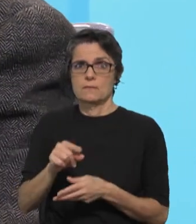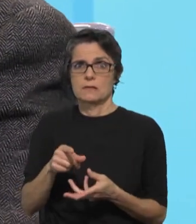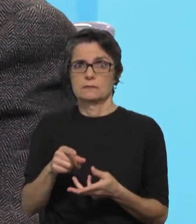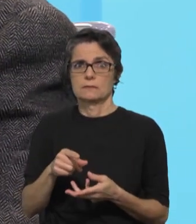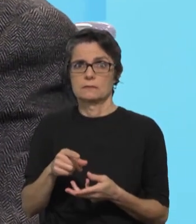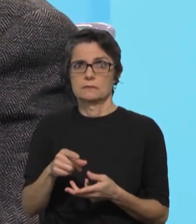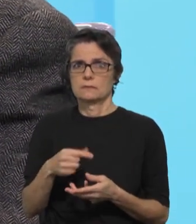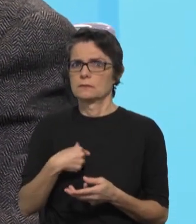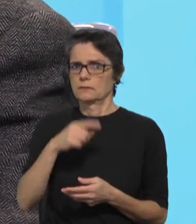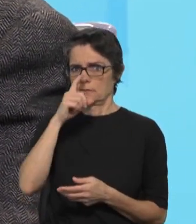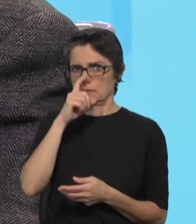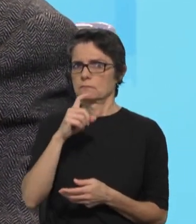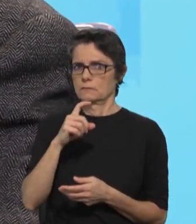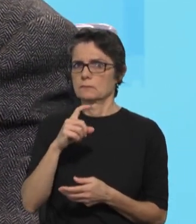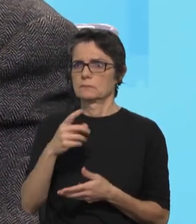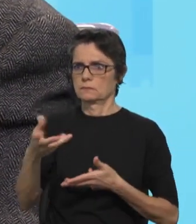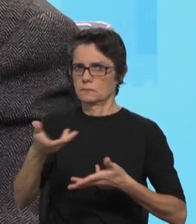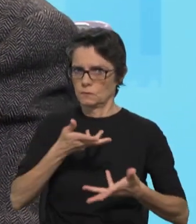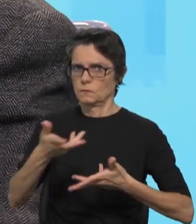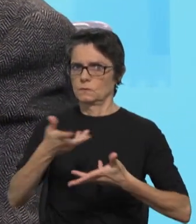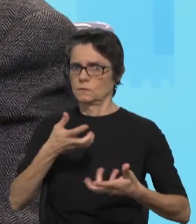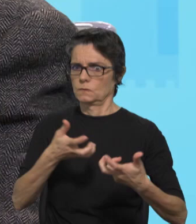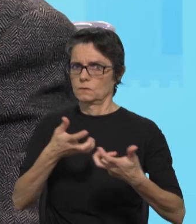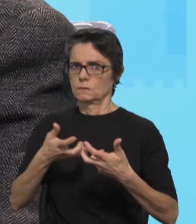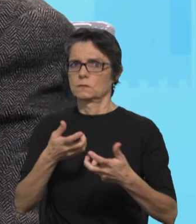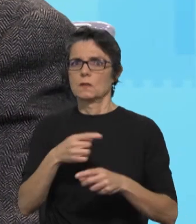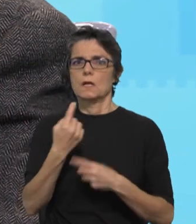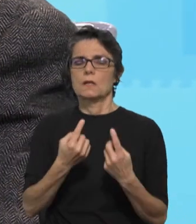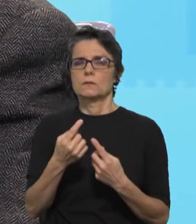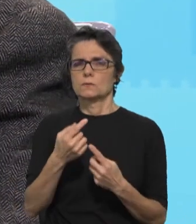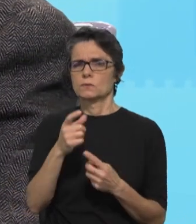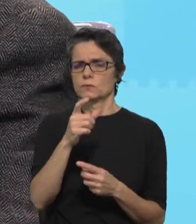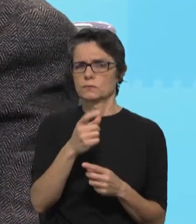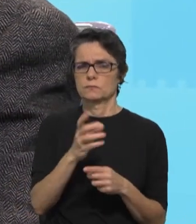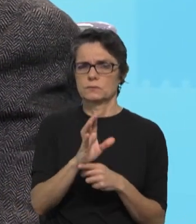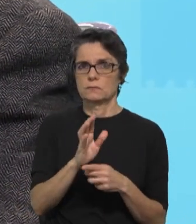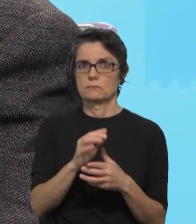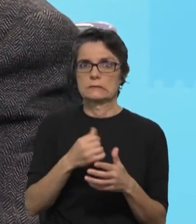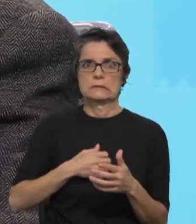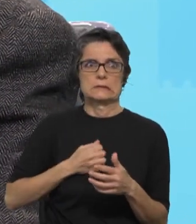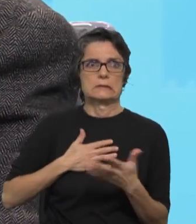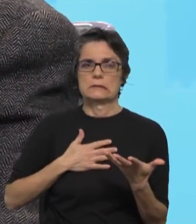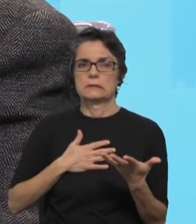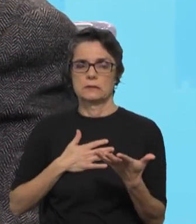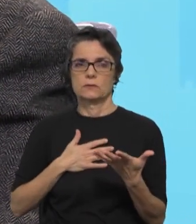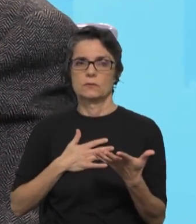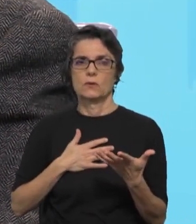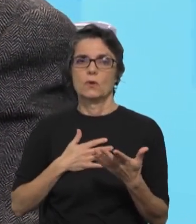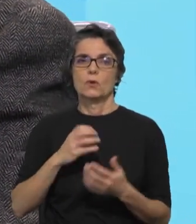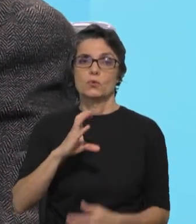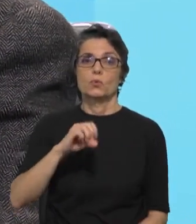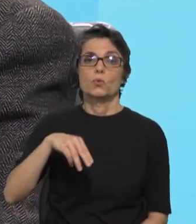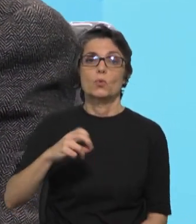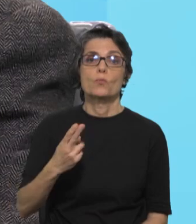troca de palavras duras, não é? Porque havia uns que tinham um grande receio do comunismo. E havia outros